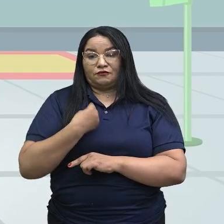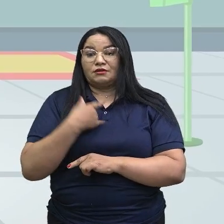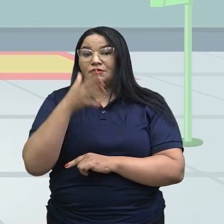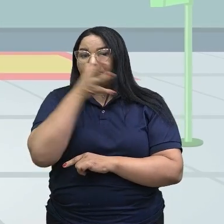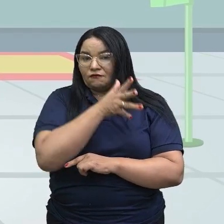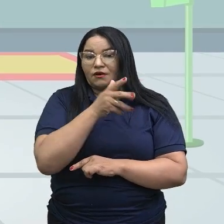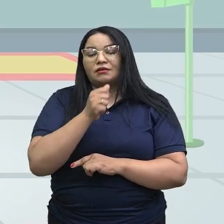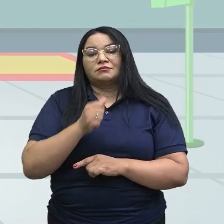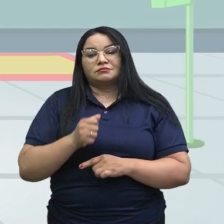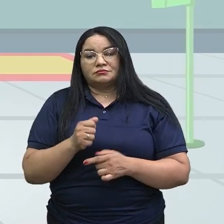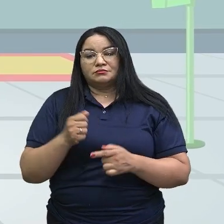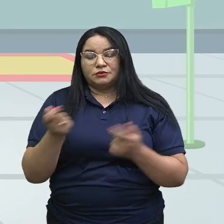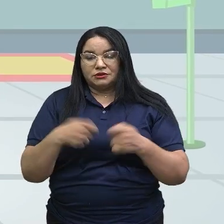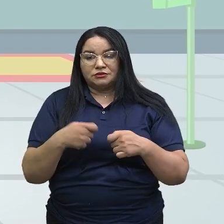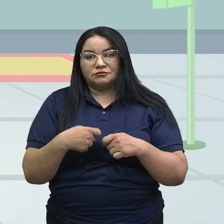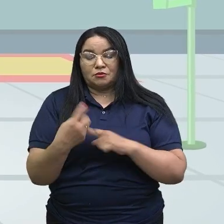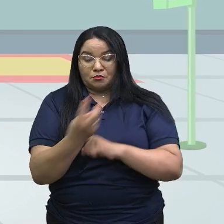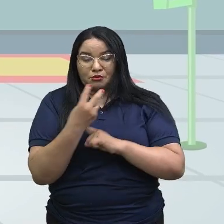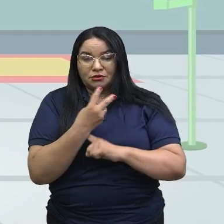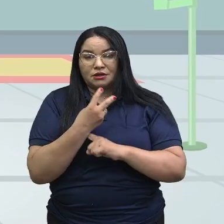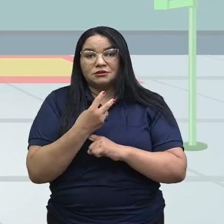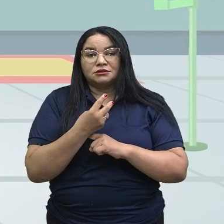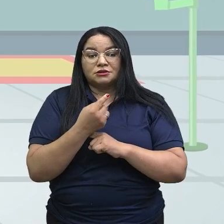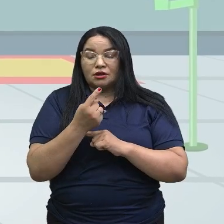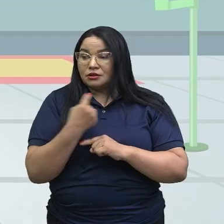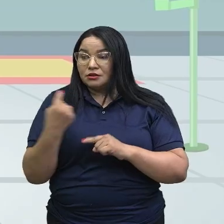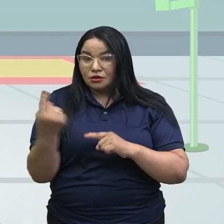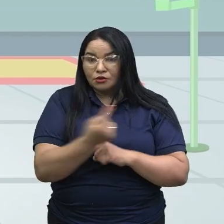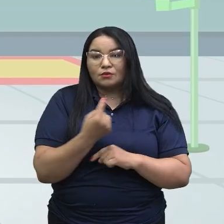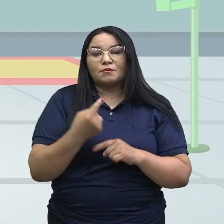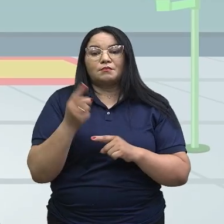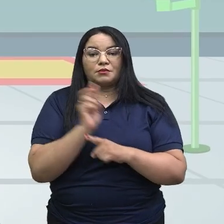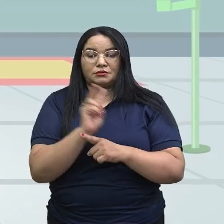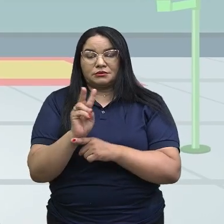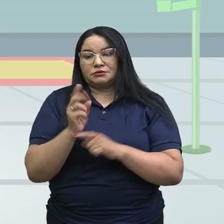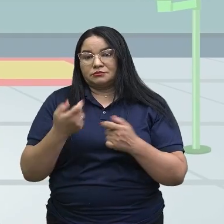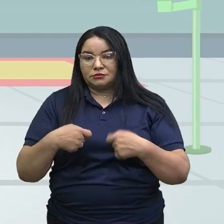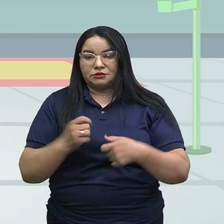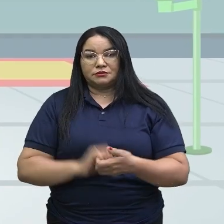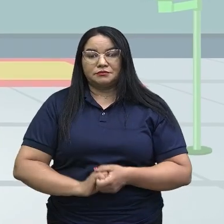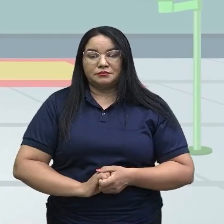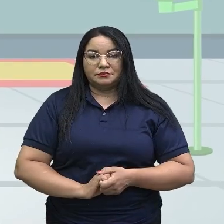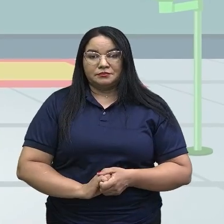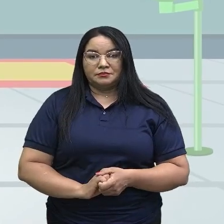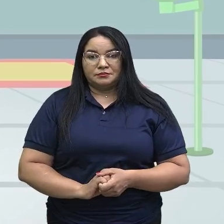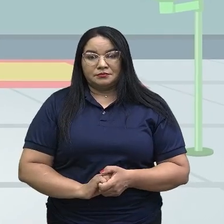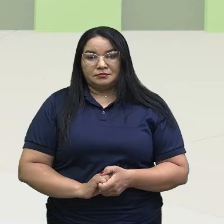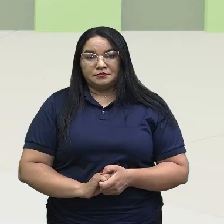Proteja-se. Proteja quem está ao seu lado.